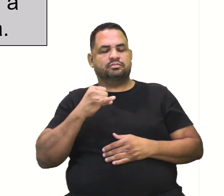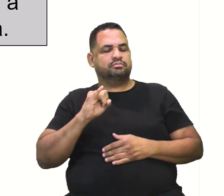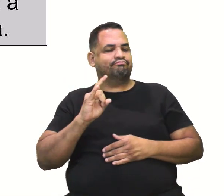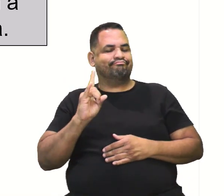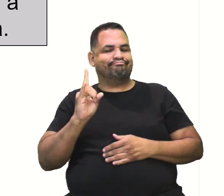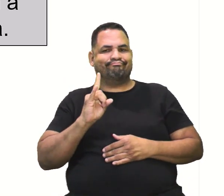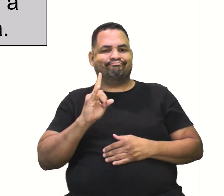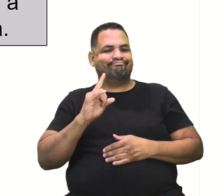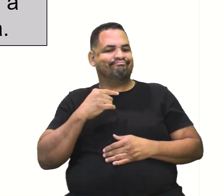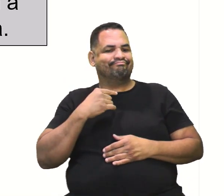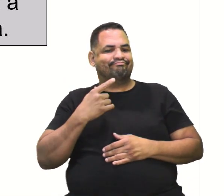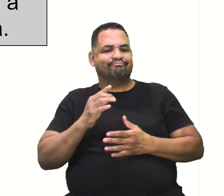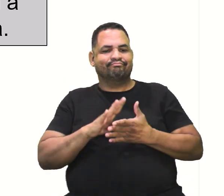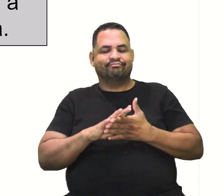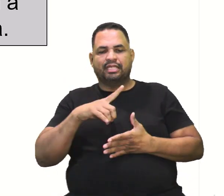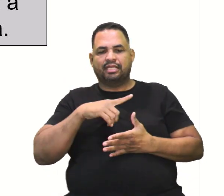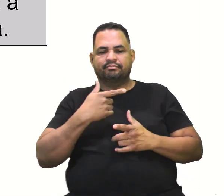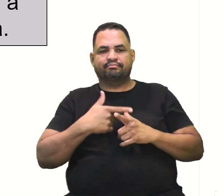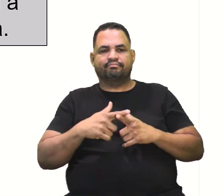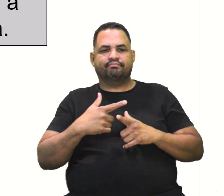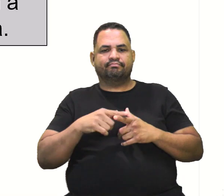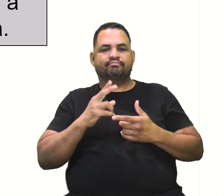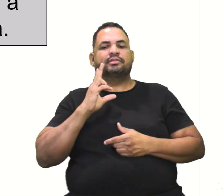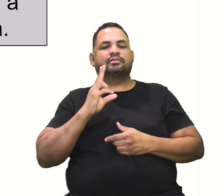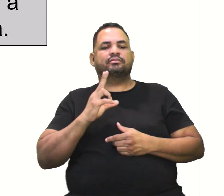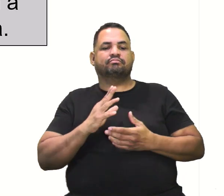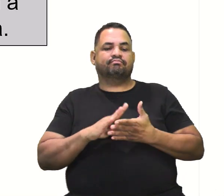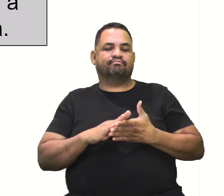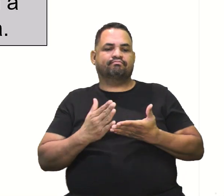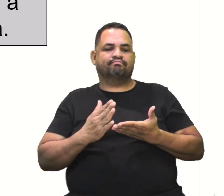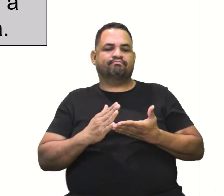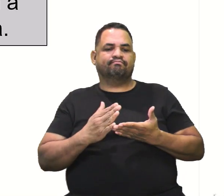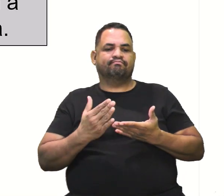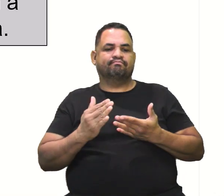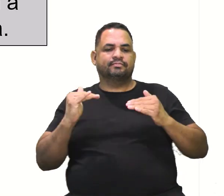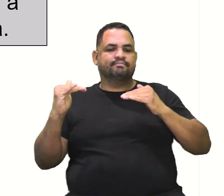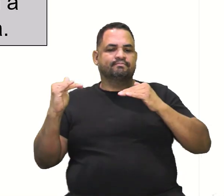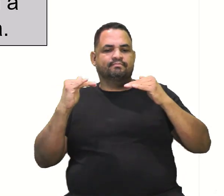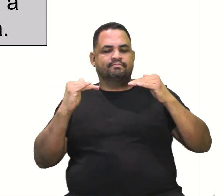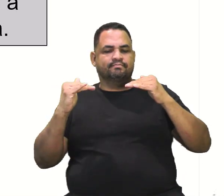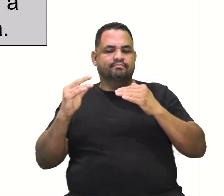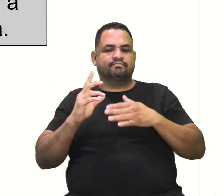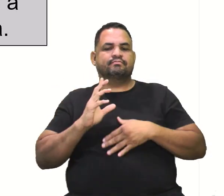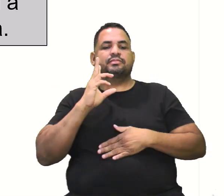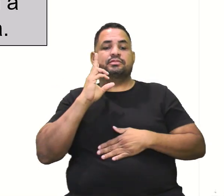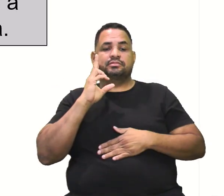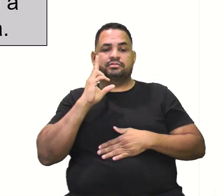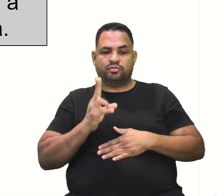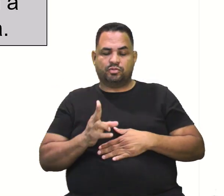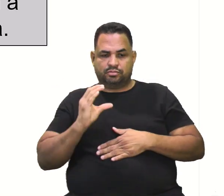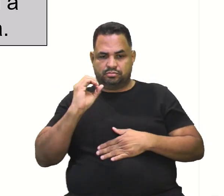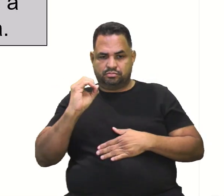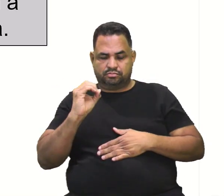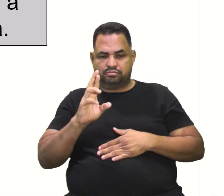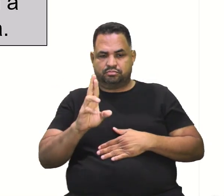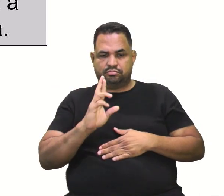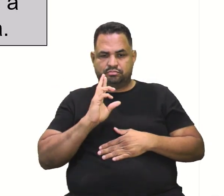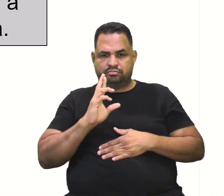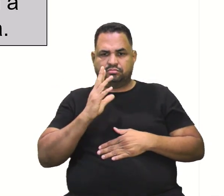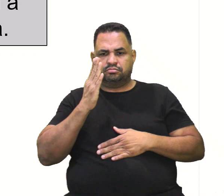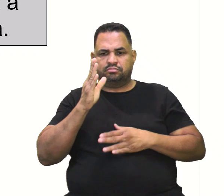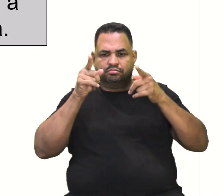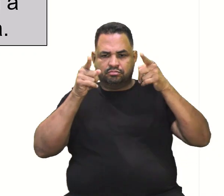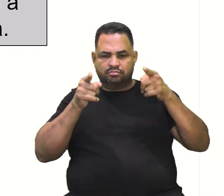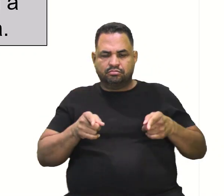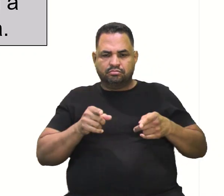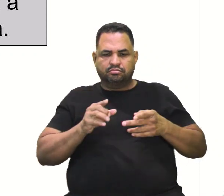deu 0, galera, deu problema. Se não deu 0, para estarem alinhados, tem que dar 0. O resultado do